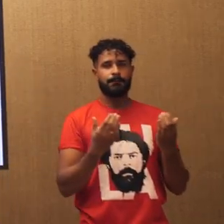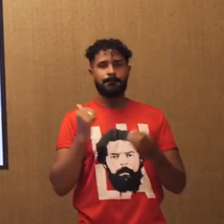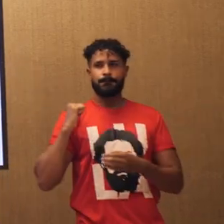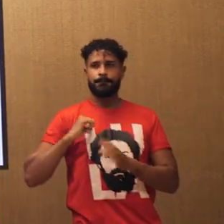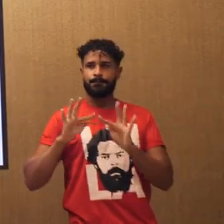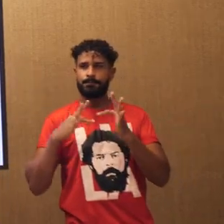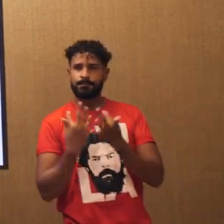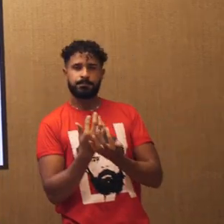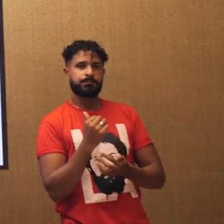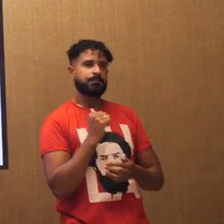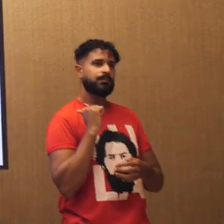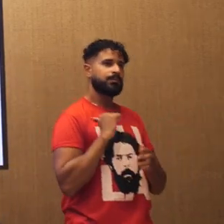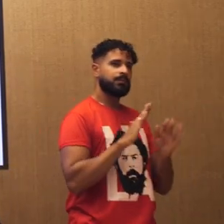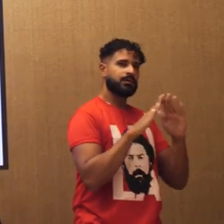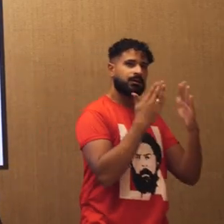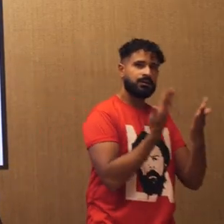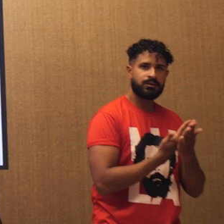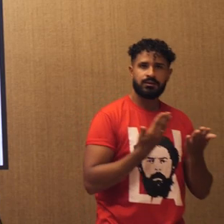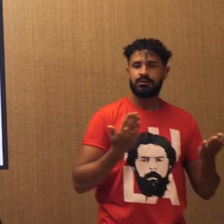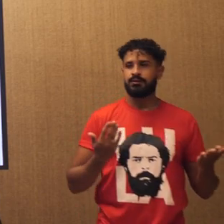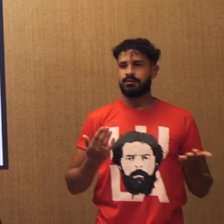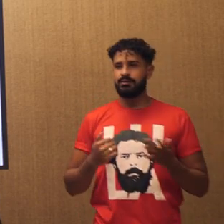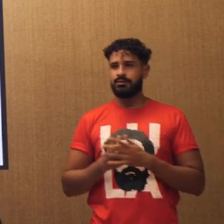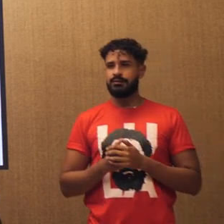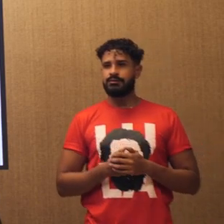Bolsa Família, Bolsa Escola,